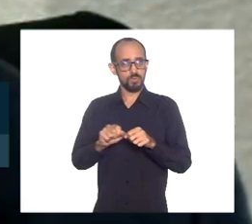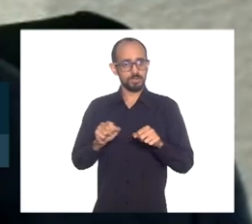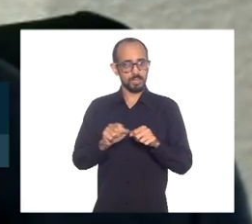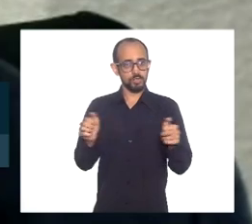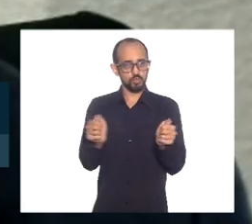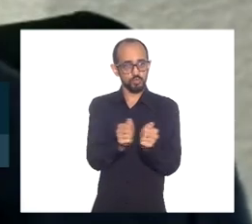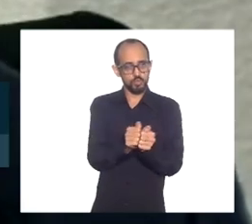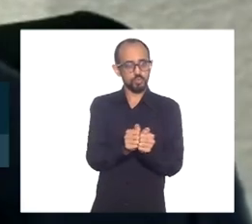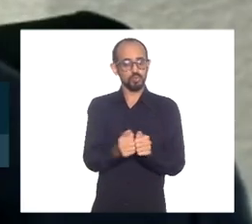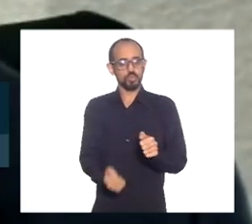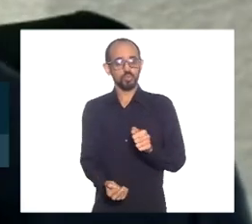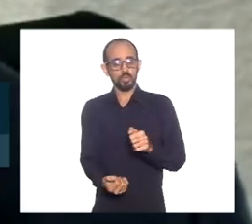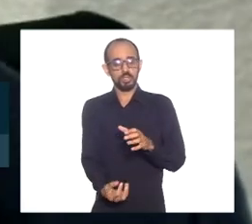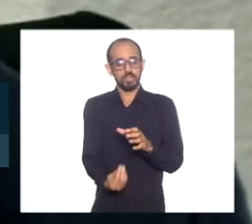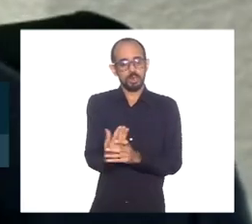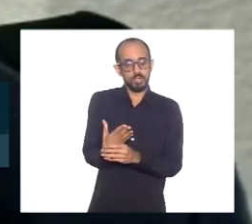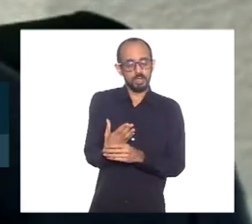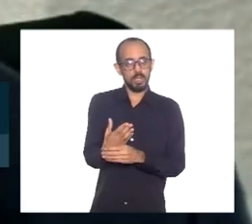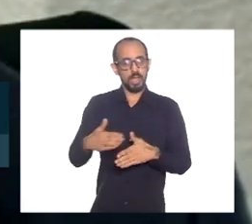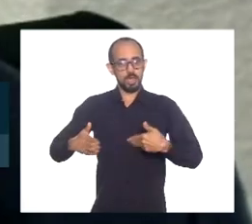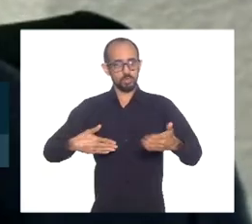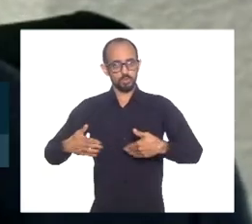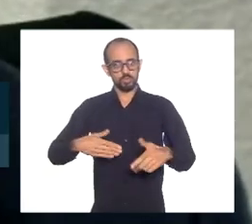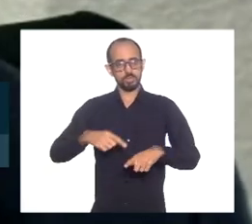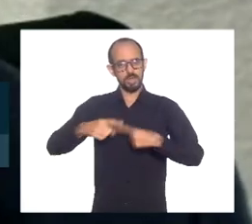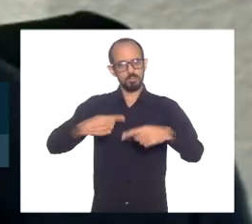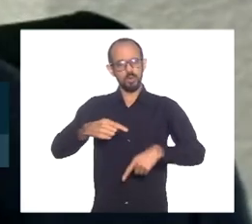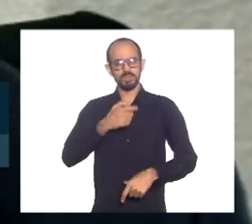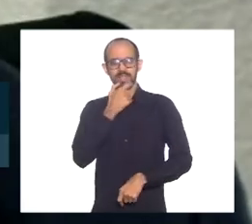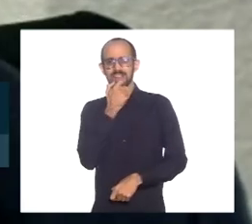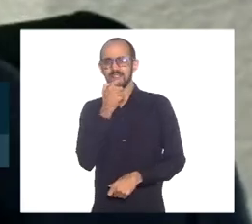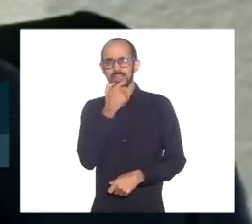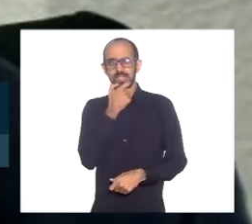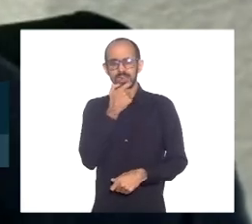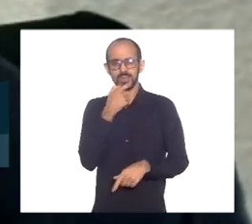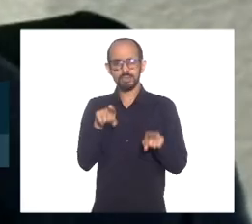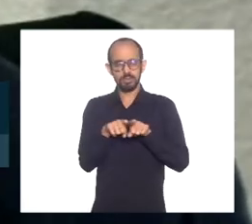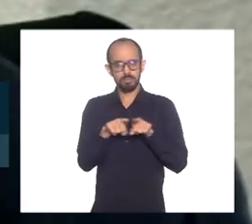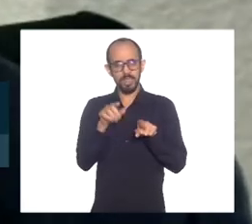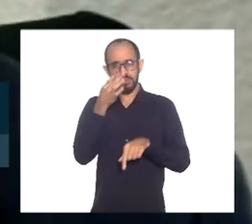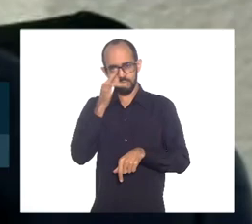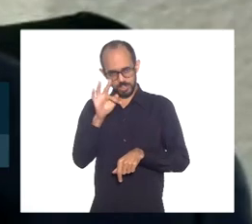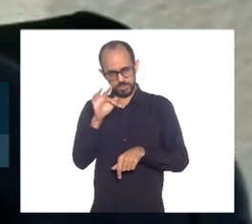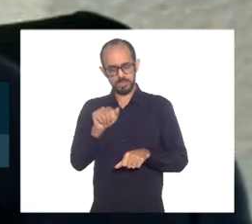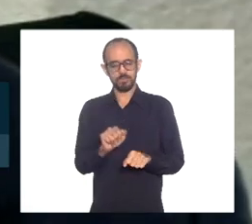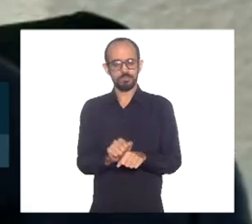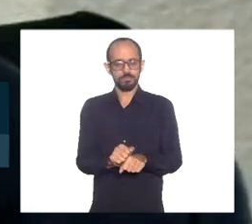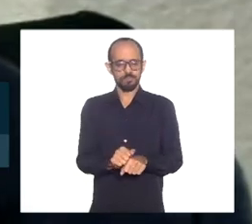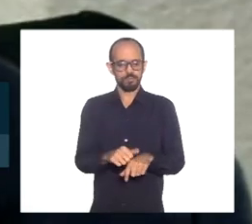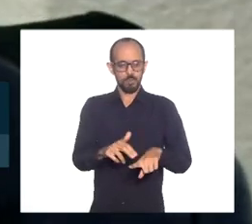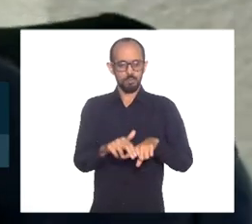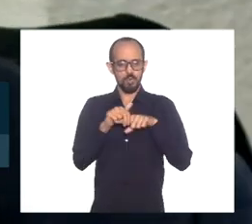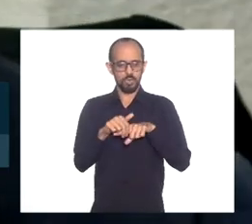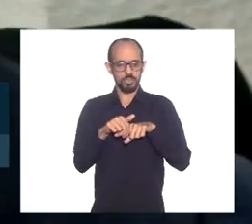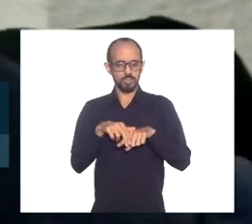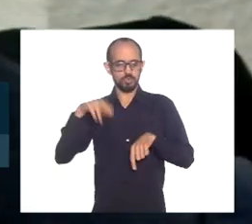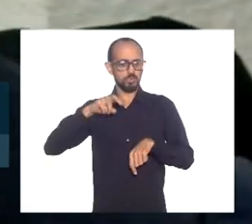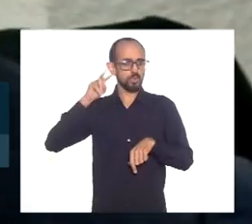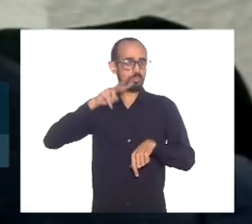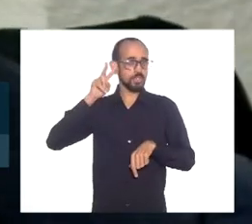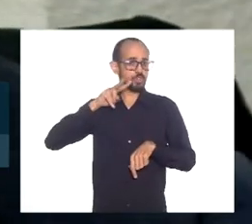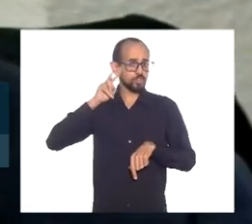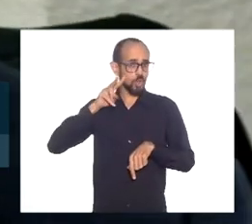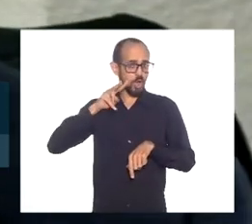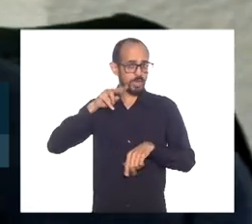se industrializarem posteriormente a Inglaterra, a França, né? Então, na verdade, isso, do ponto de vista histórico, do ponto de vista